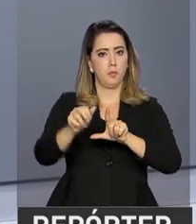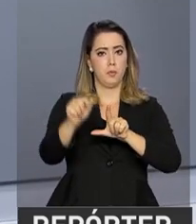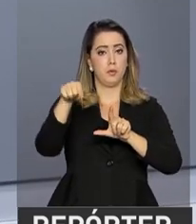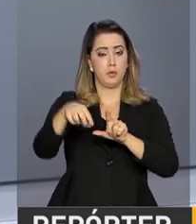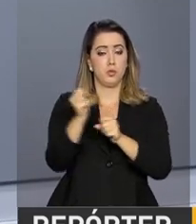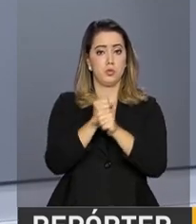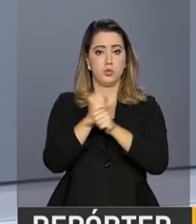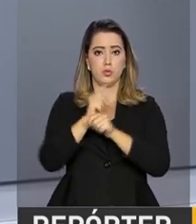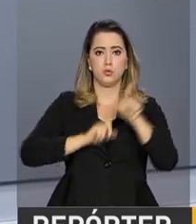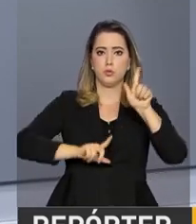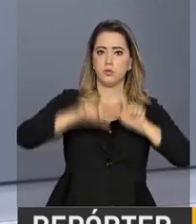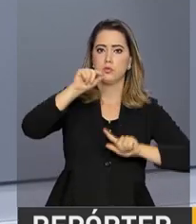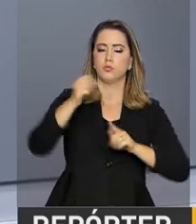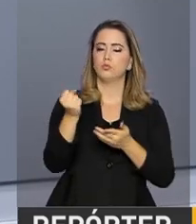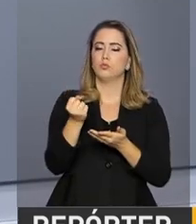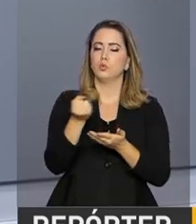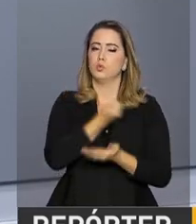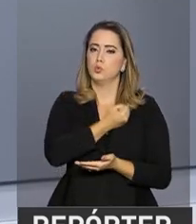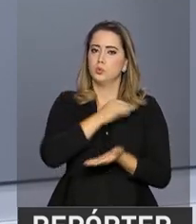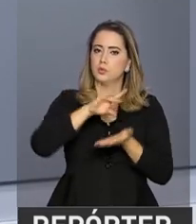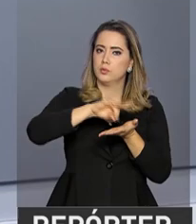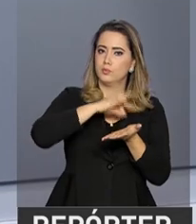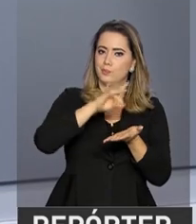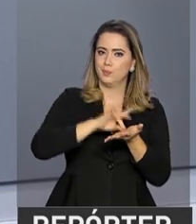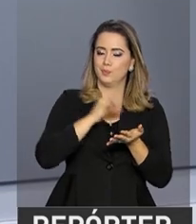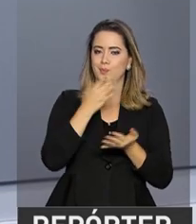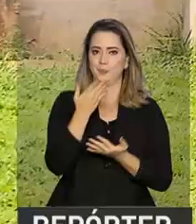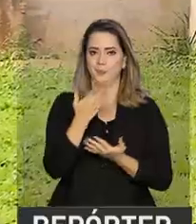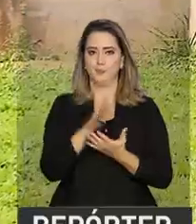que este ano teve recorde no número de inscrições.